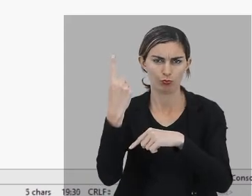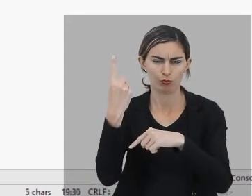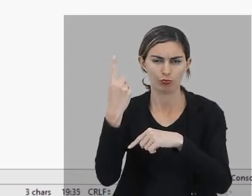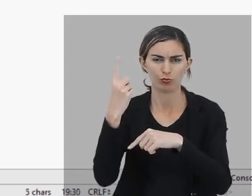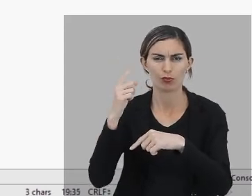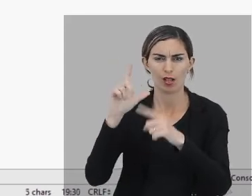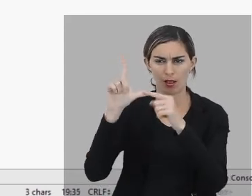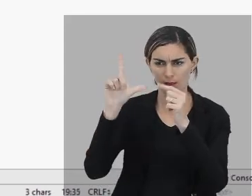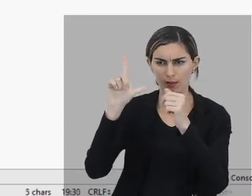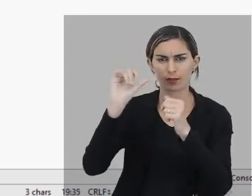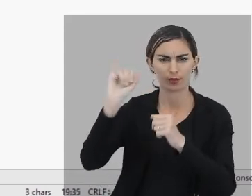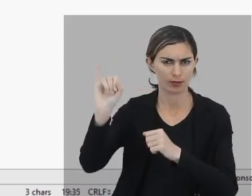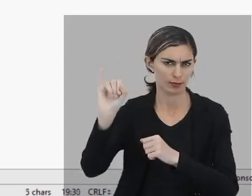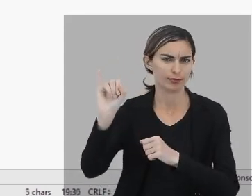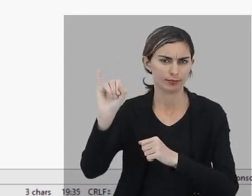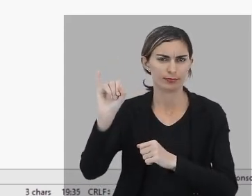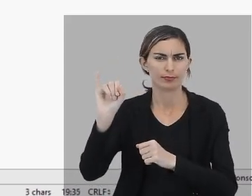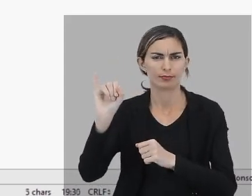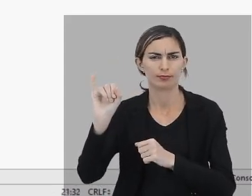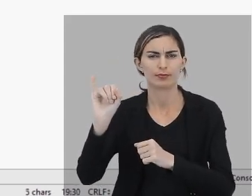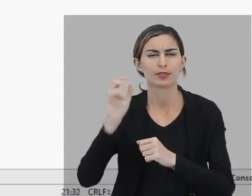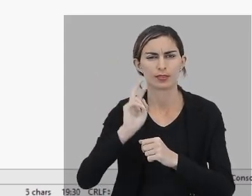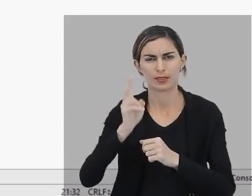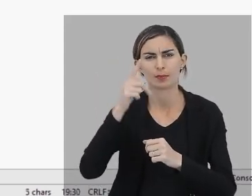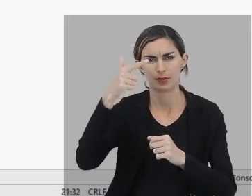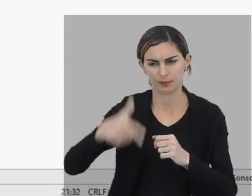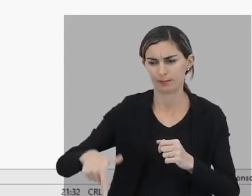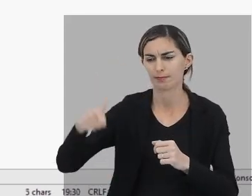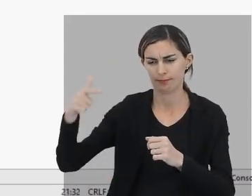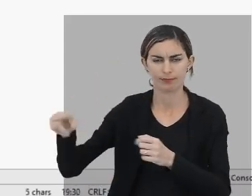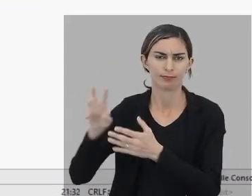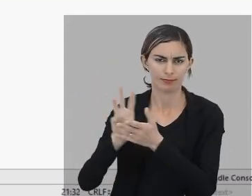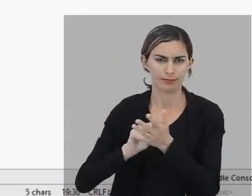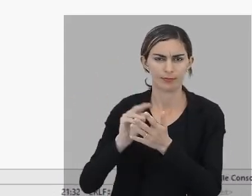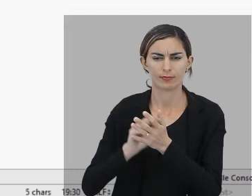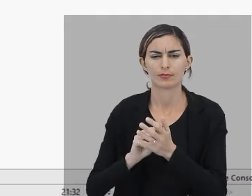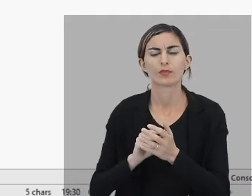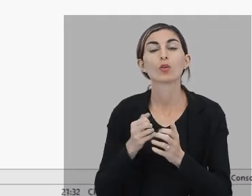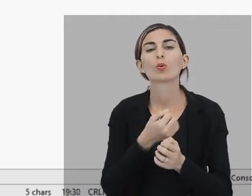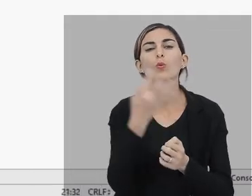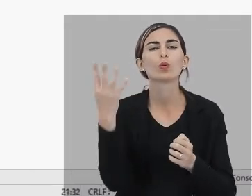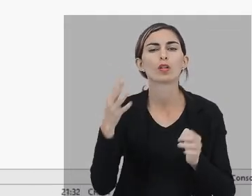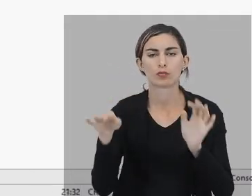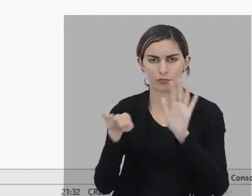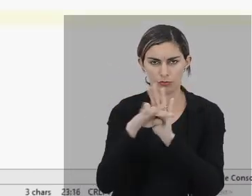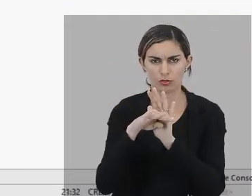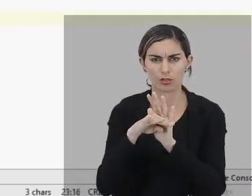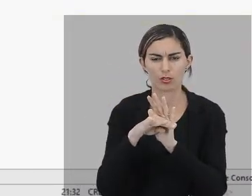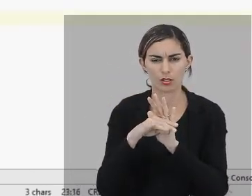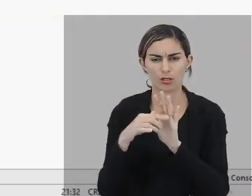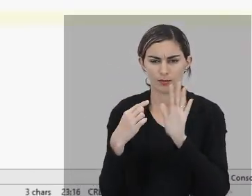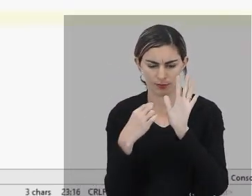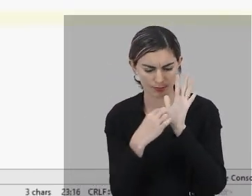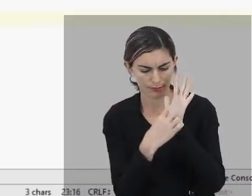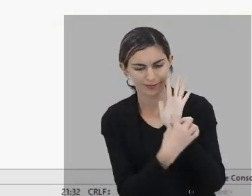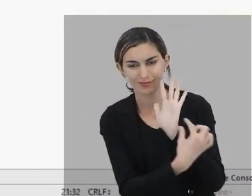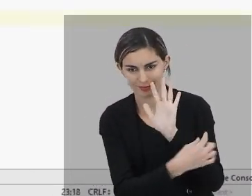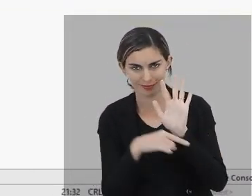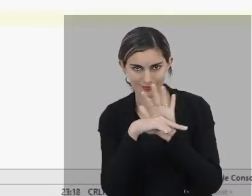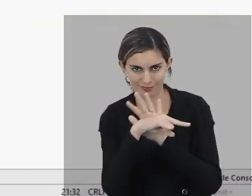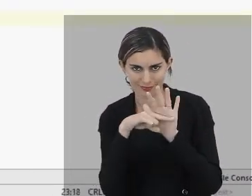i, toda vez que estiver na repetição. Quando ele chegar nessa cláusula aqui,